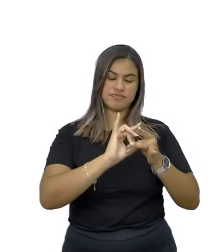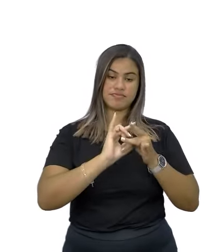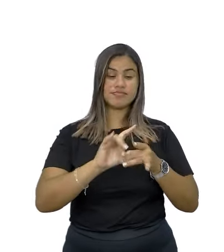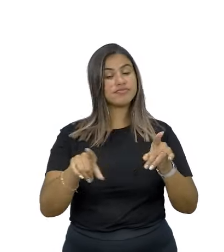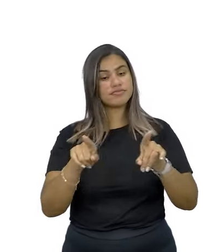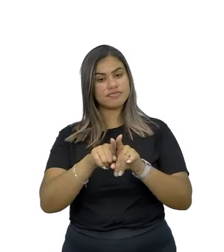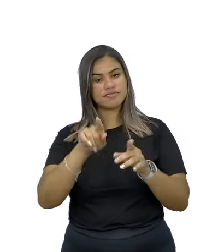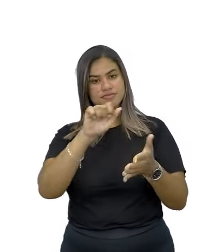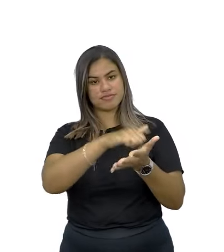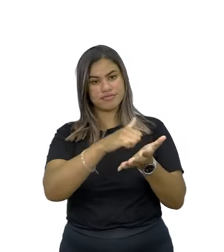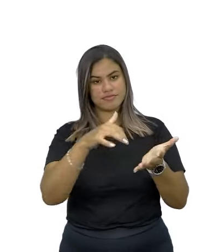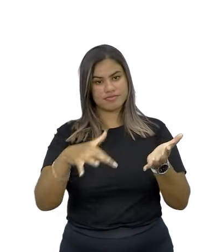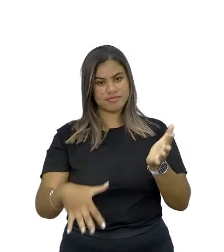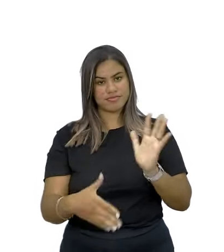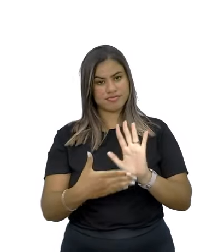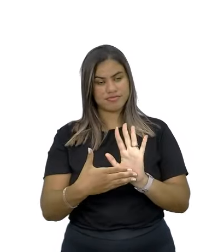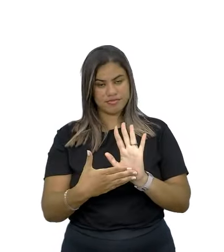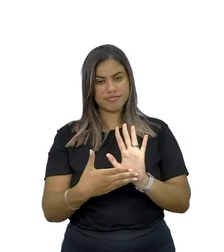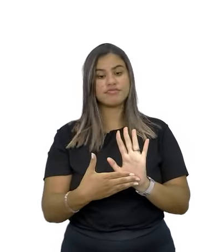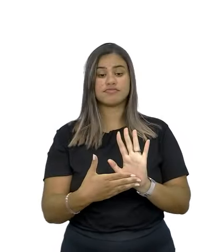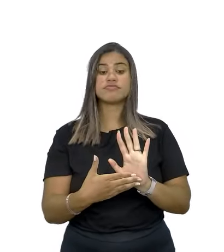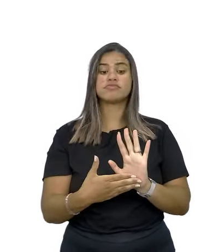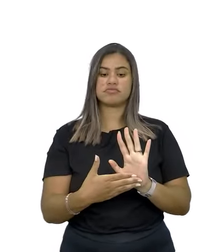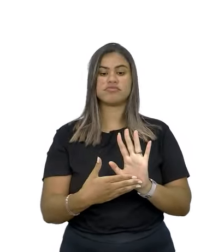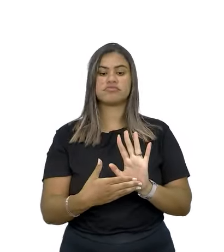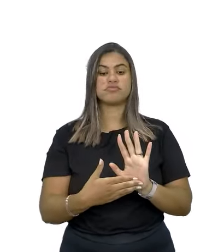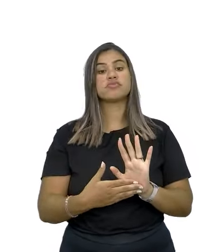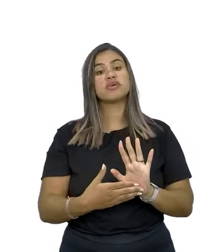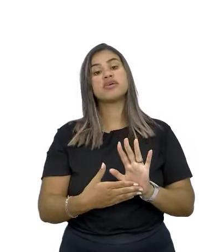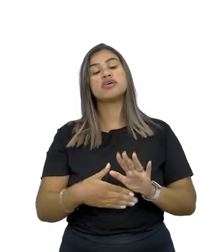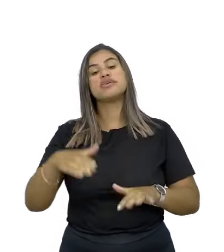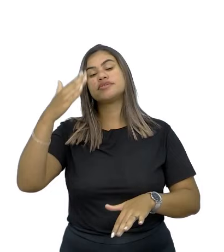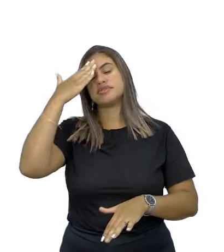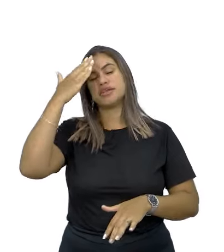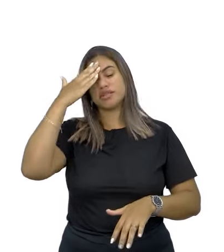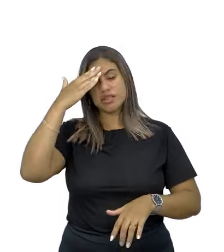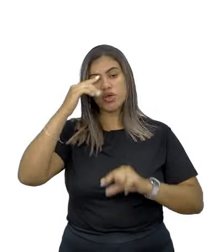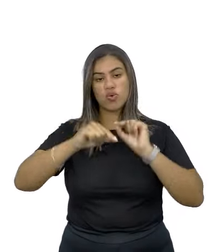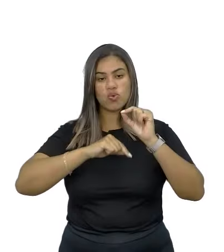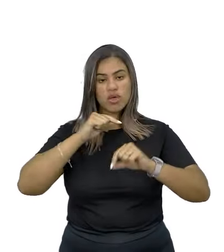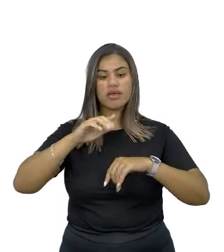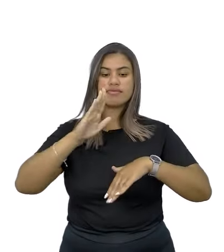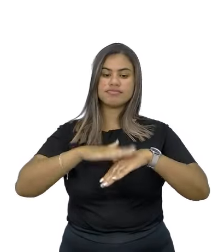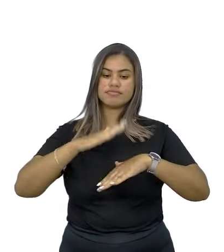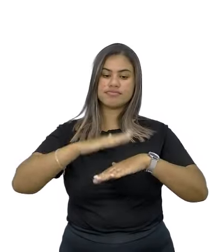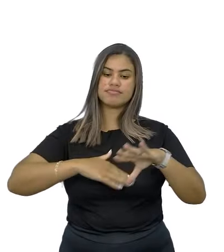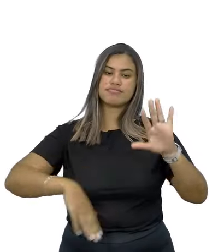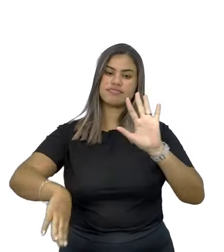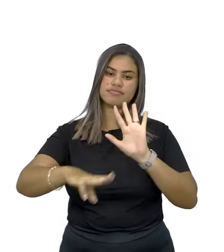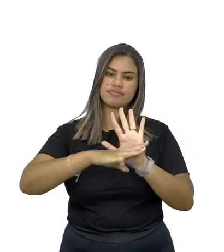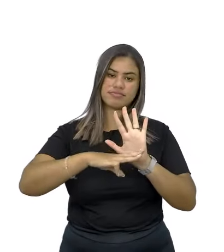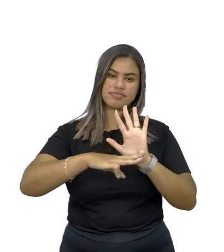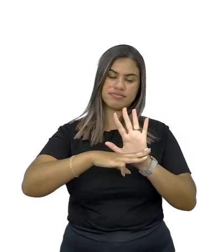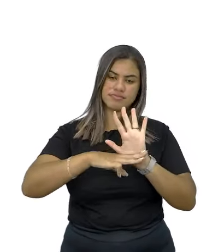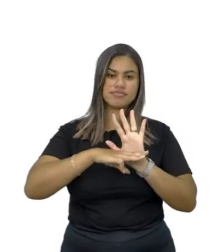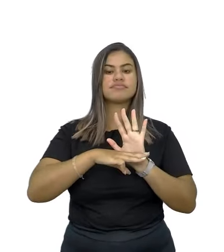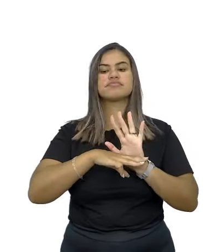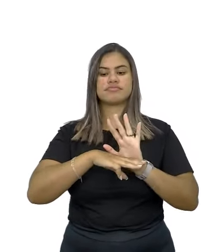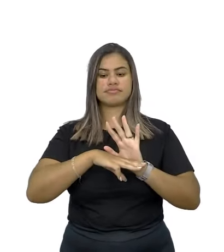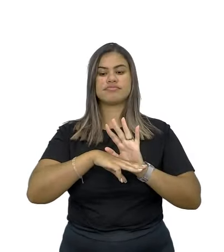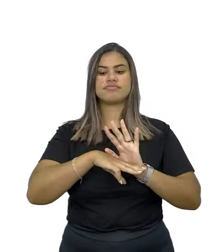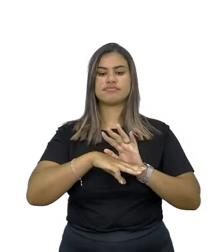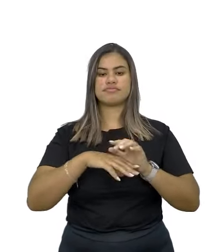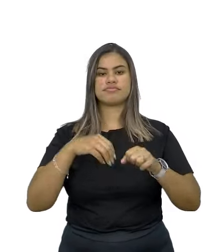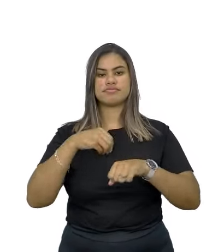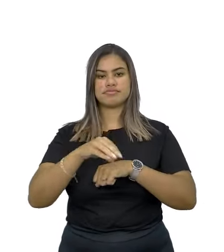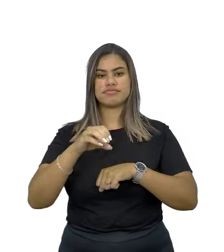atividades propostas e também compreender as orientações metodológicas sugeridas